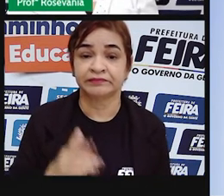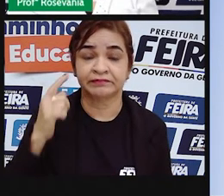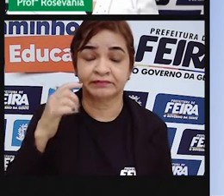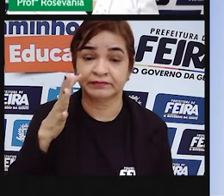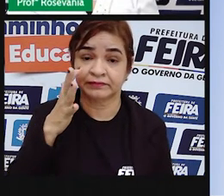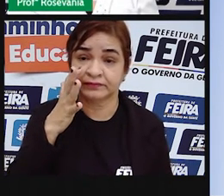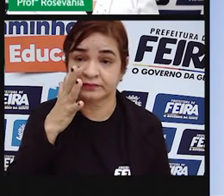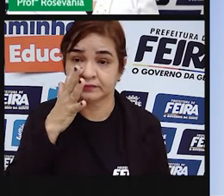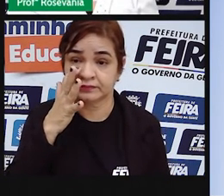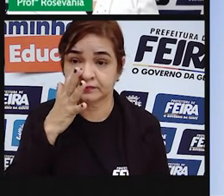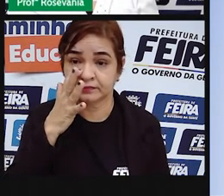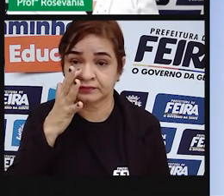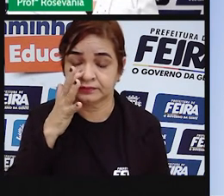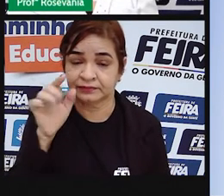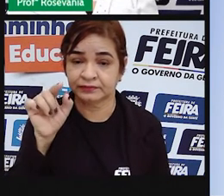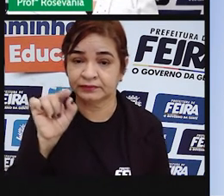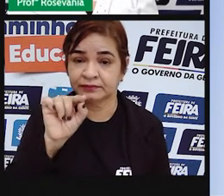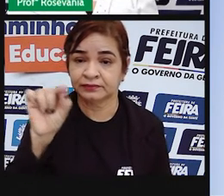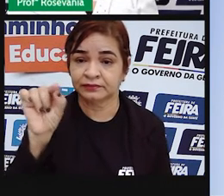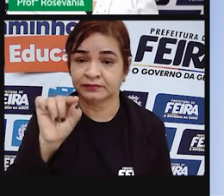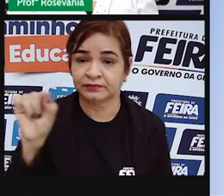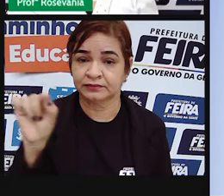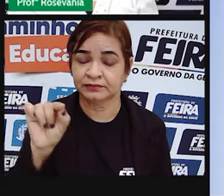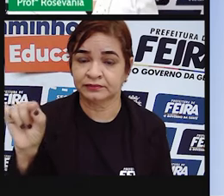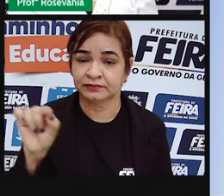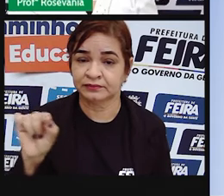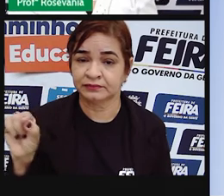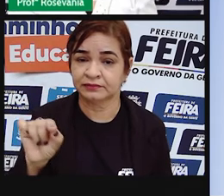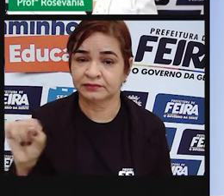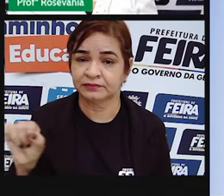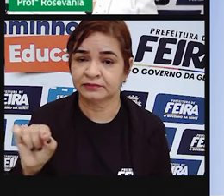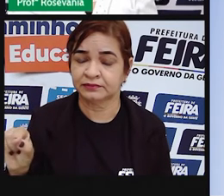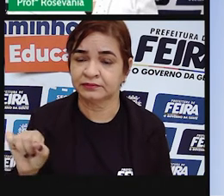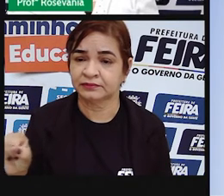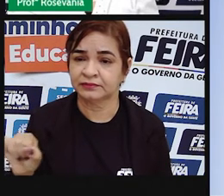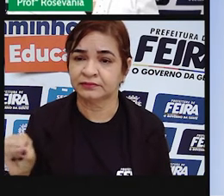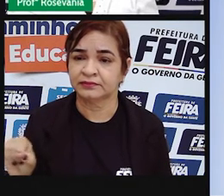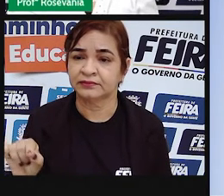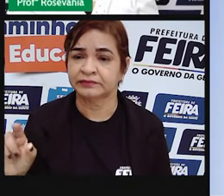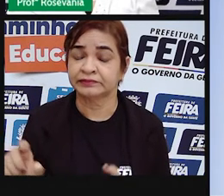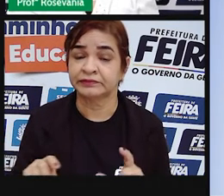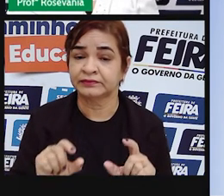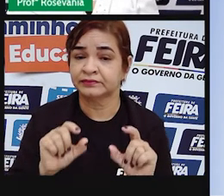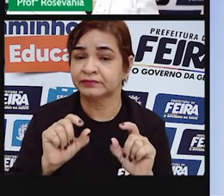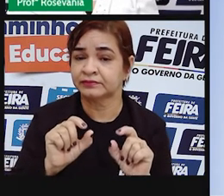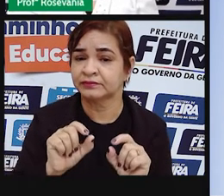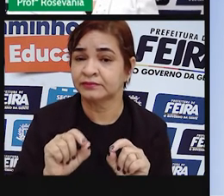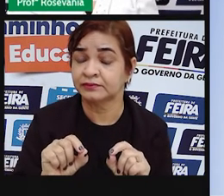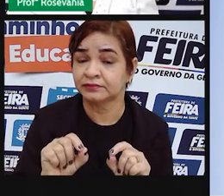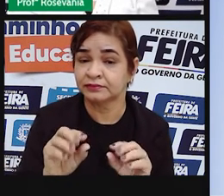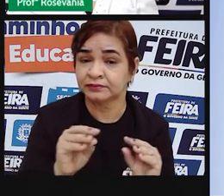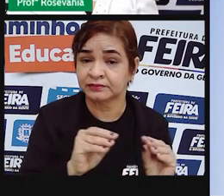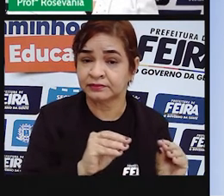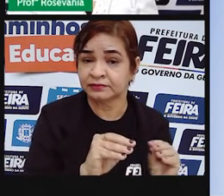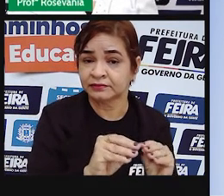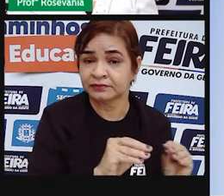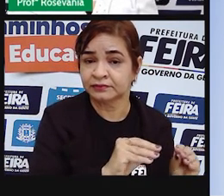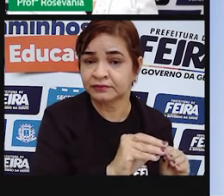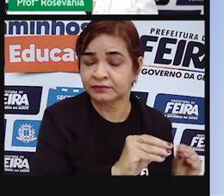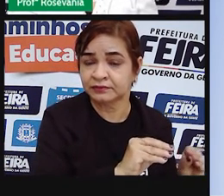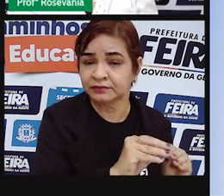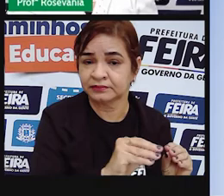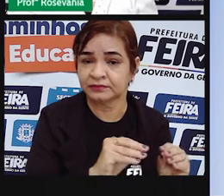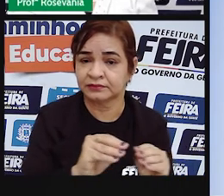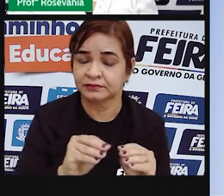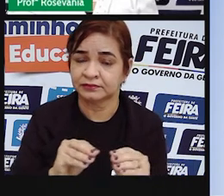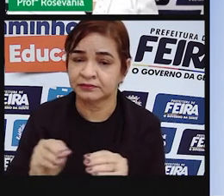conversa observa essas setinhas vermelhas aqui elas são as setas nesse grupo só seja desse modo mento né